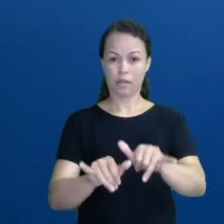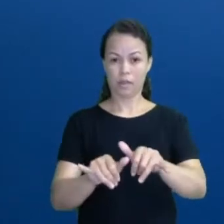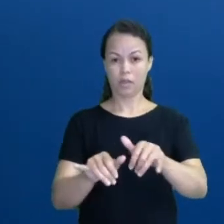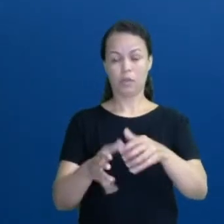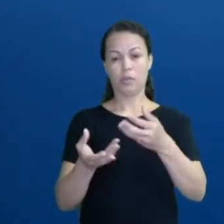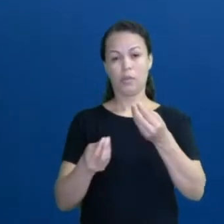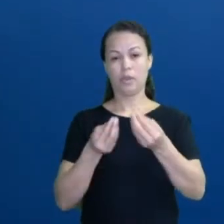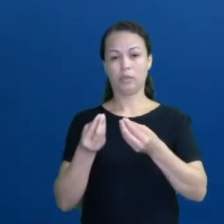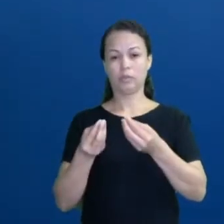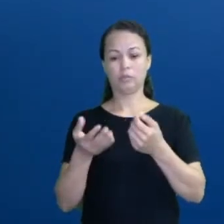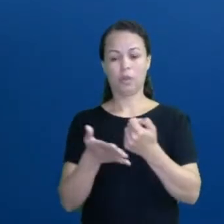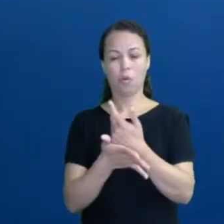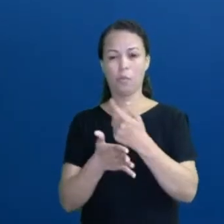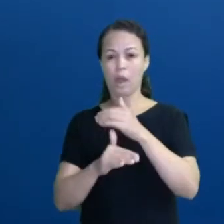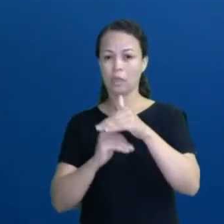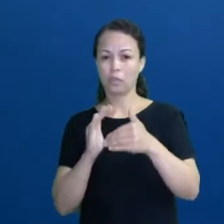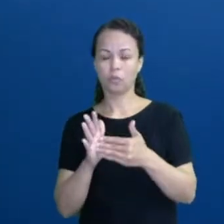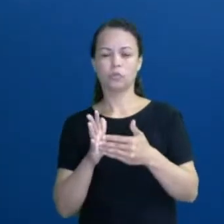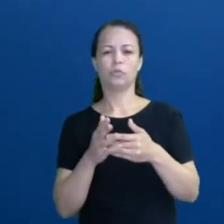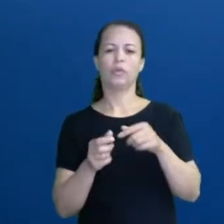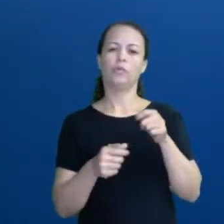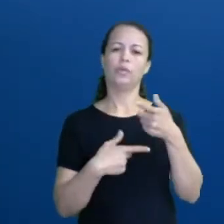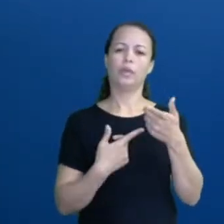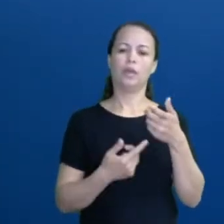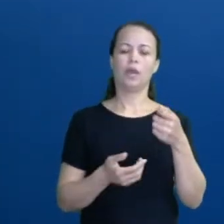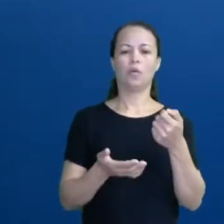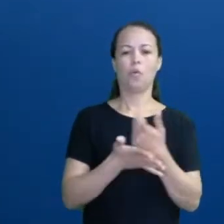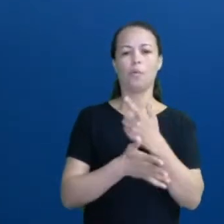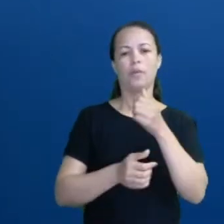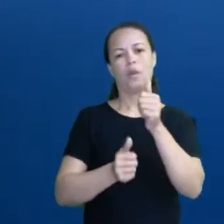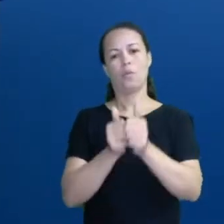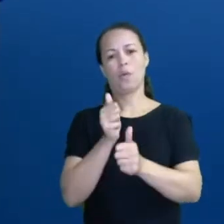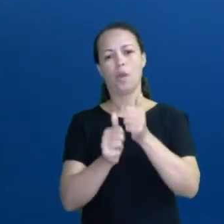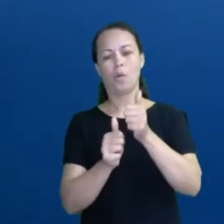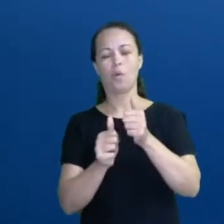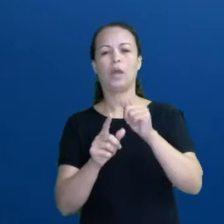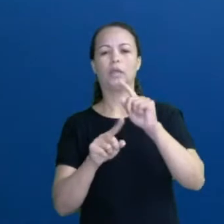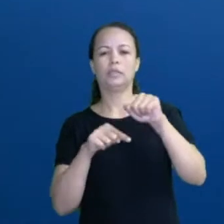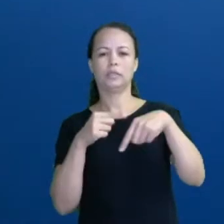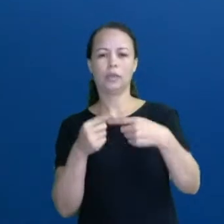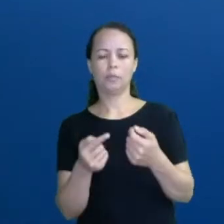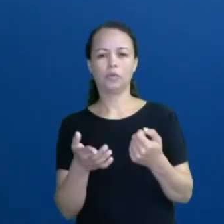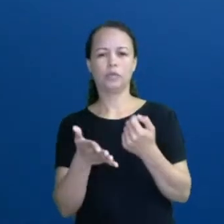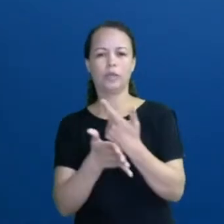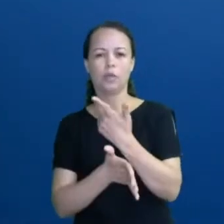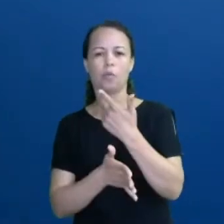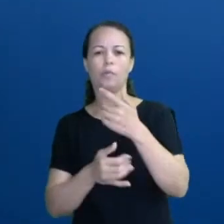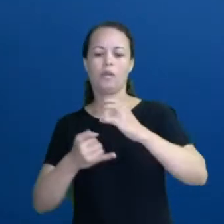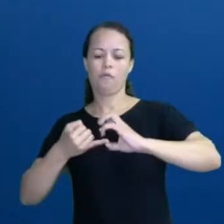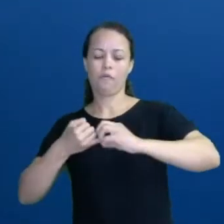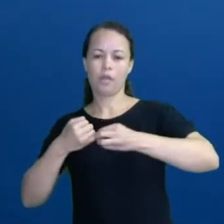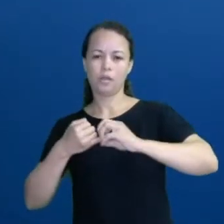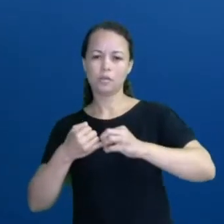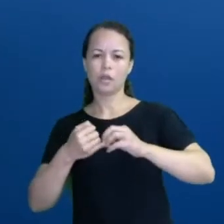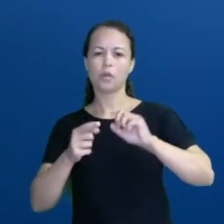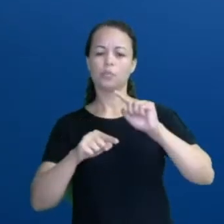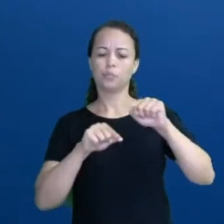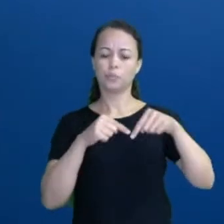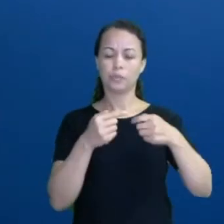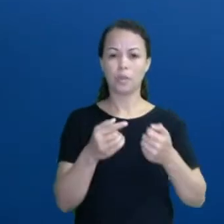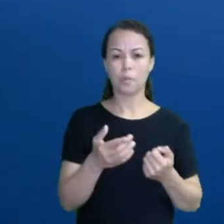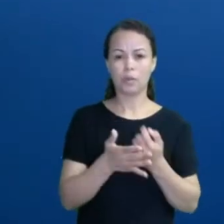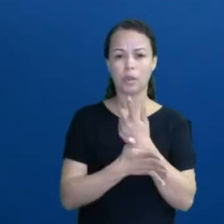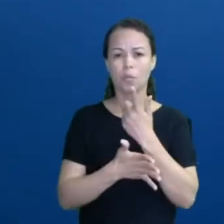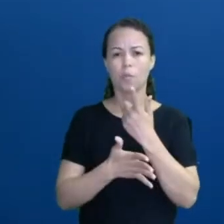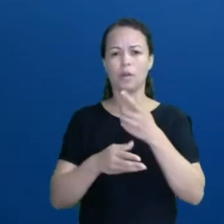desse para comprar tudo, eu ia comprar logo o arroz, depois eu ia comprar o feijão, depois eu ia